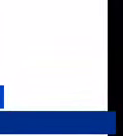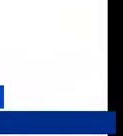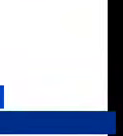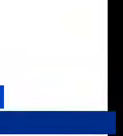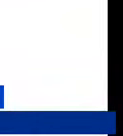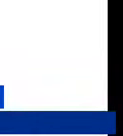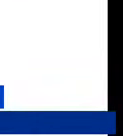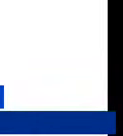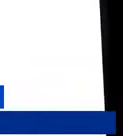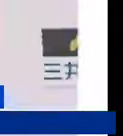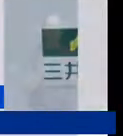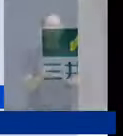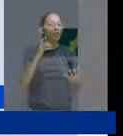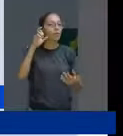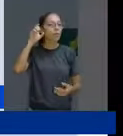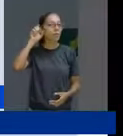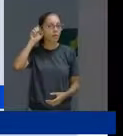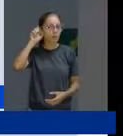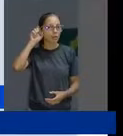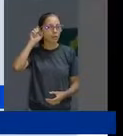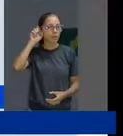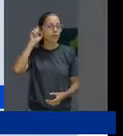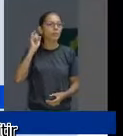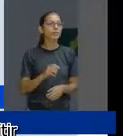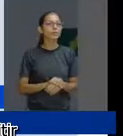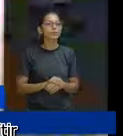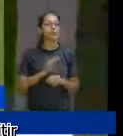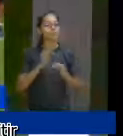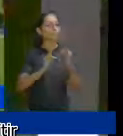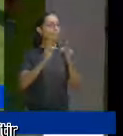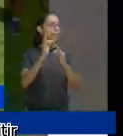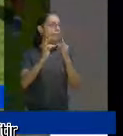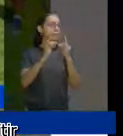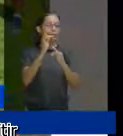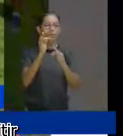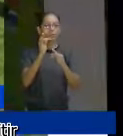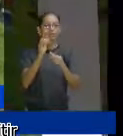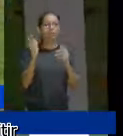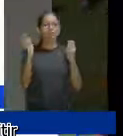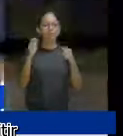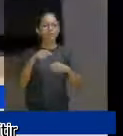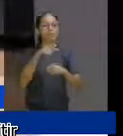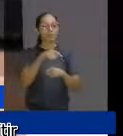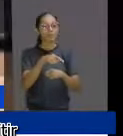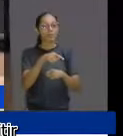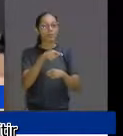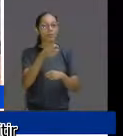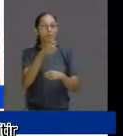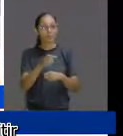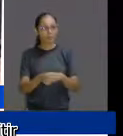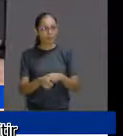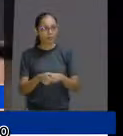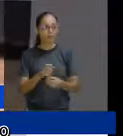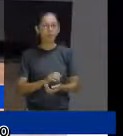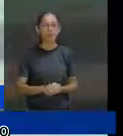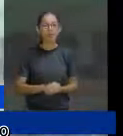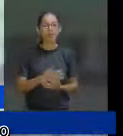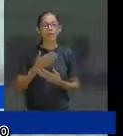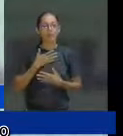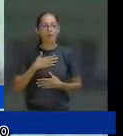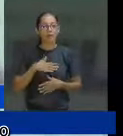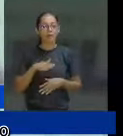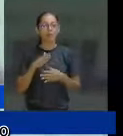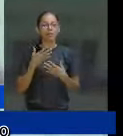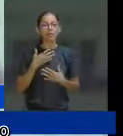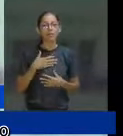doação de um aparelho auditivo com tecnologia que vai permitir à atleta mais conforto nos